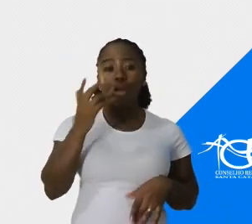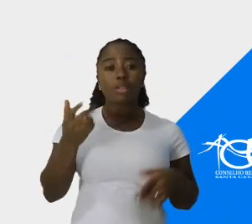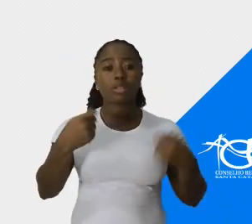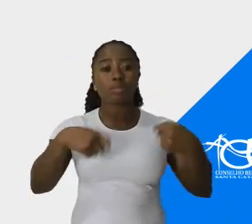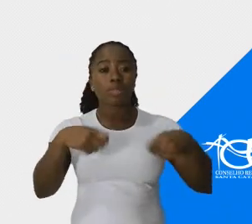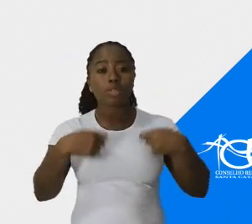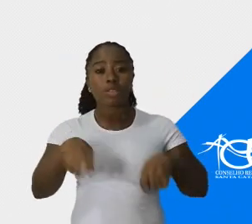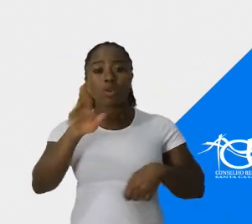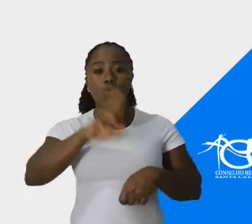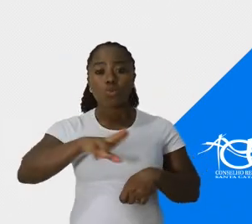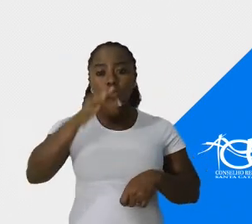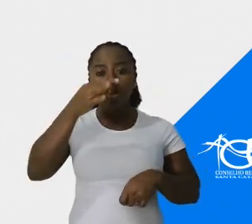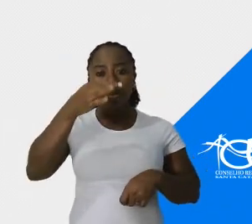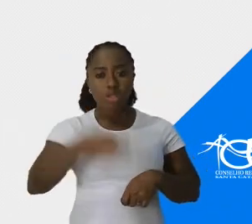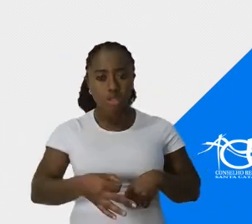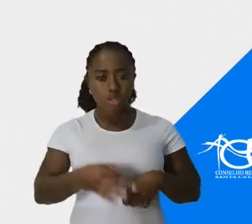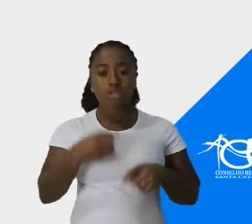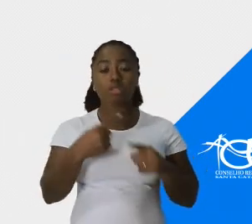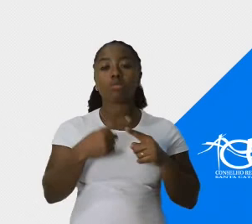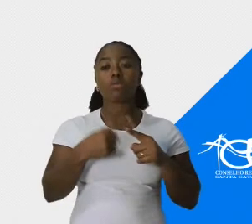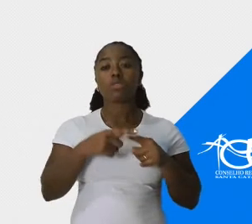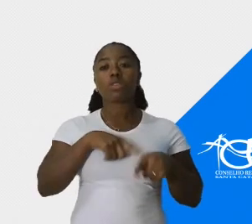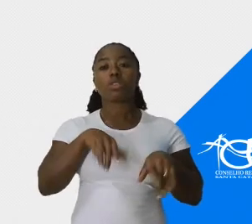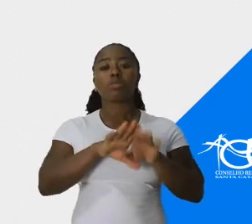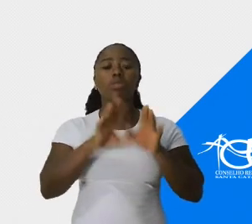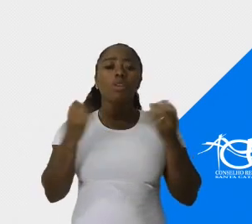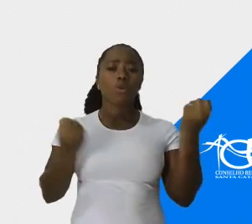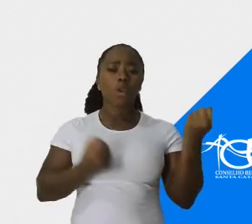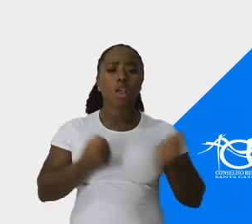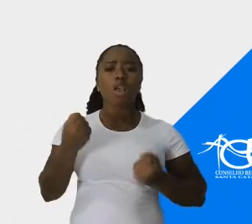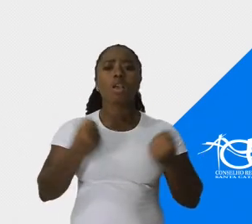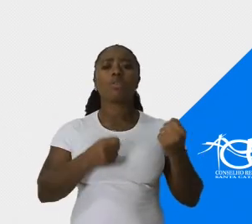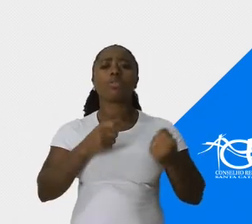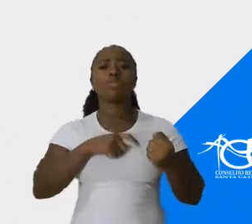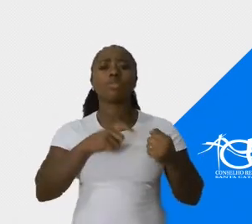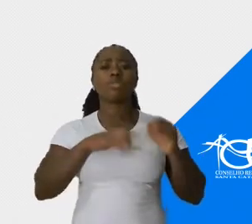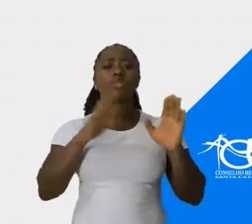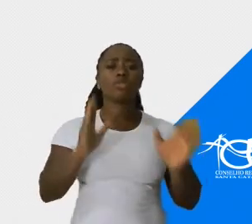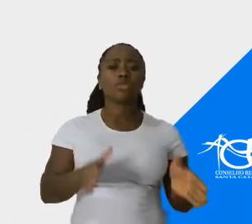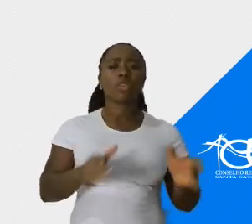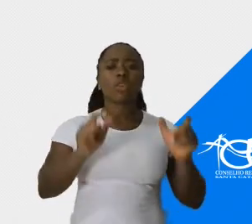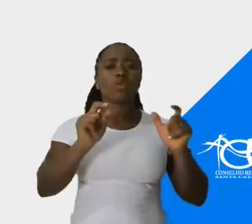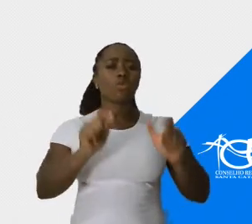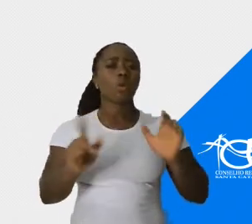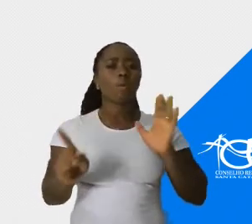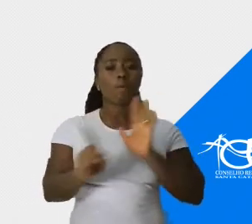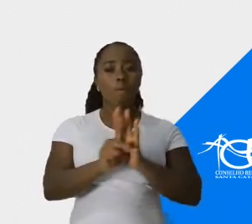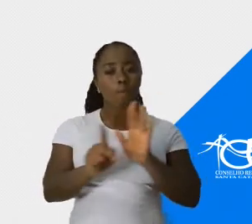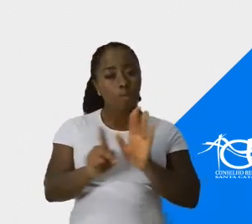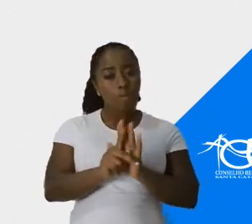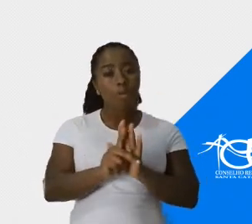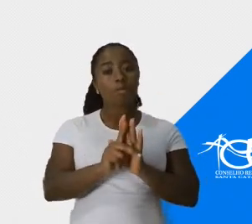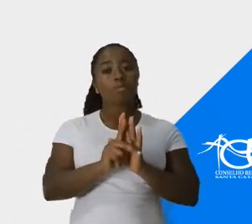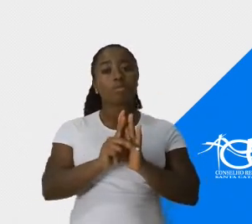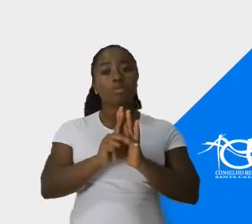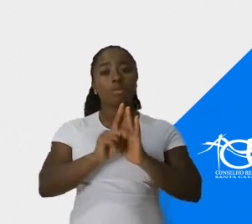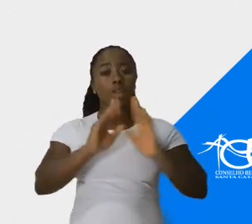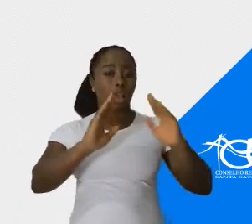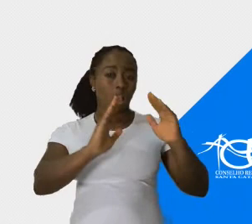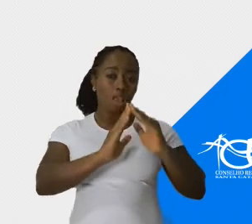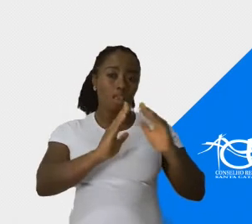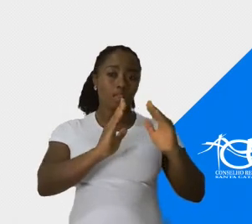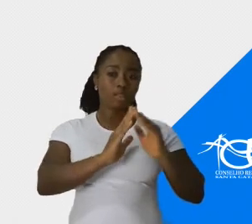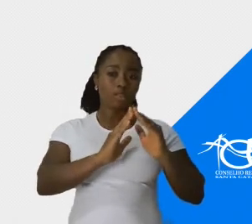e o veículo é um puxadinho também da casa, né? Basta ver essa foto aí, né? Os veículos também são expressões da